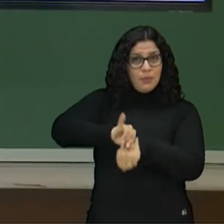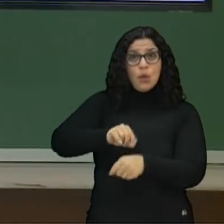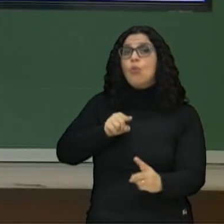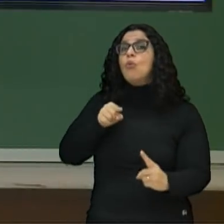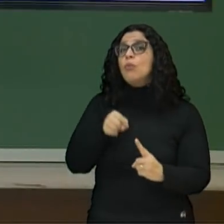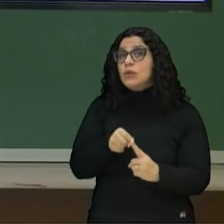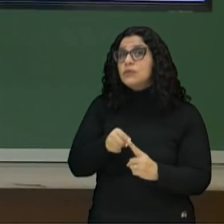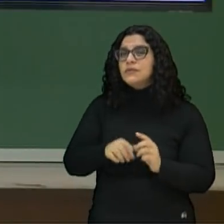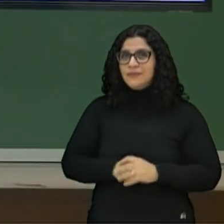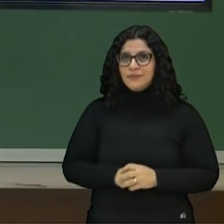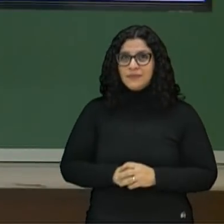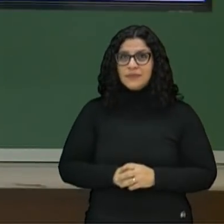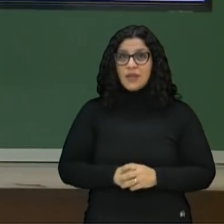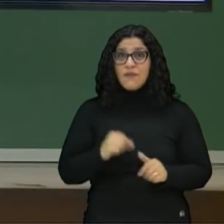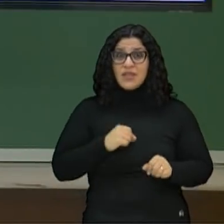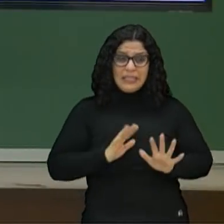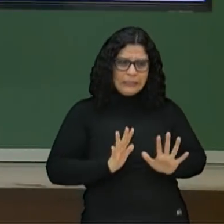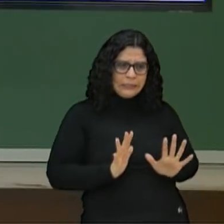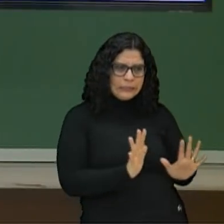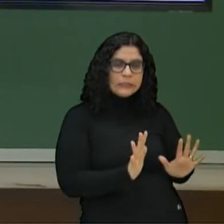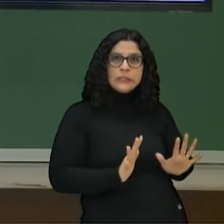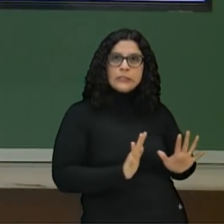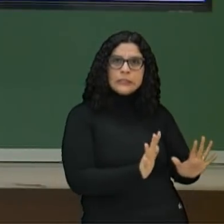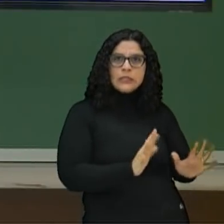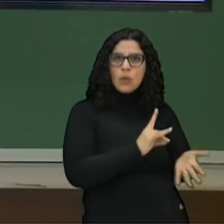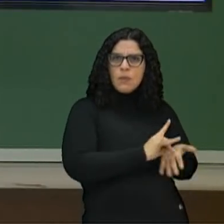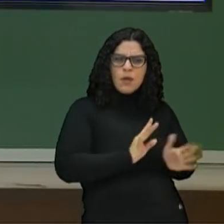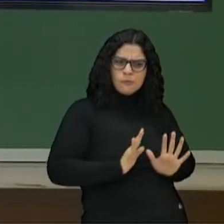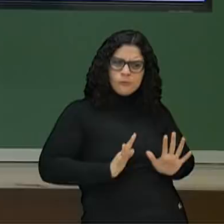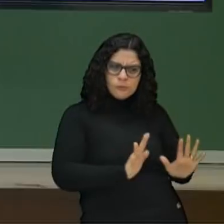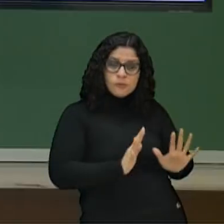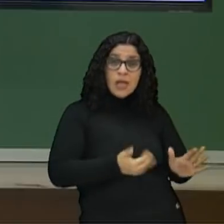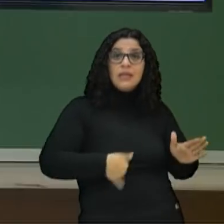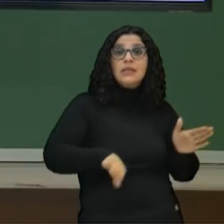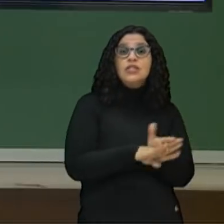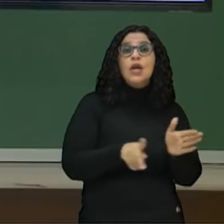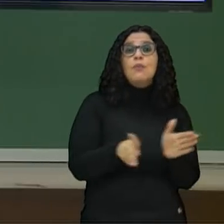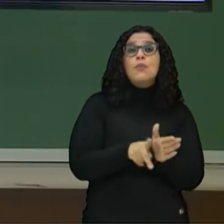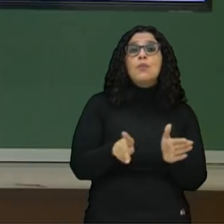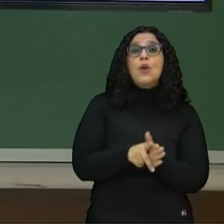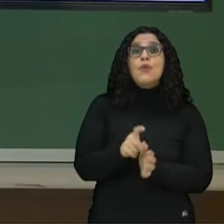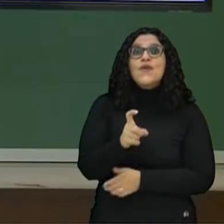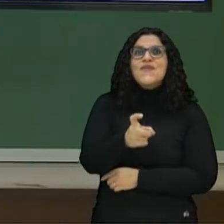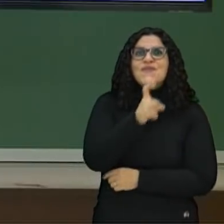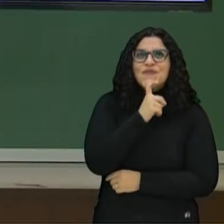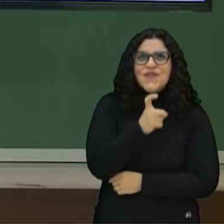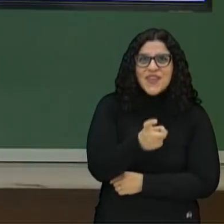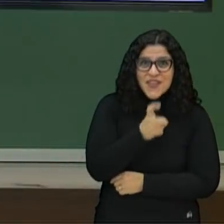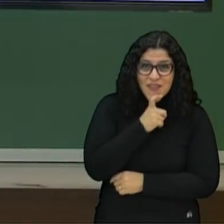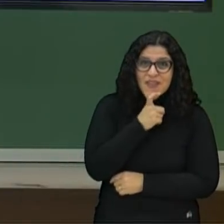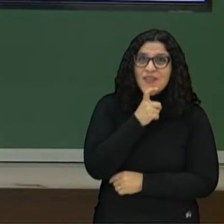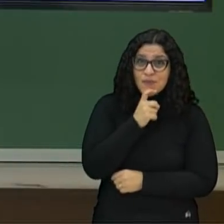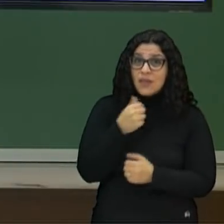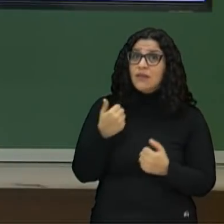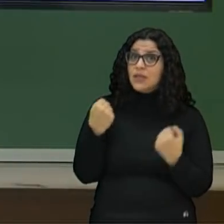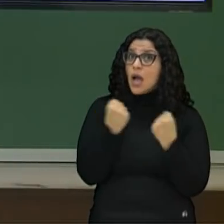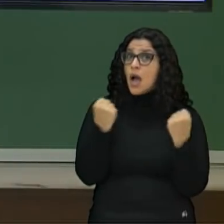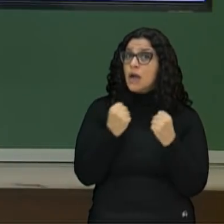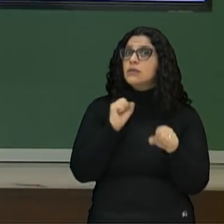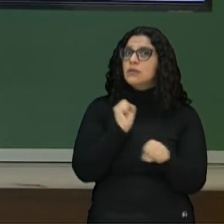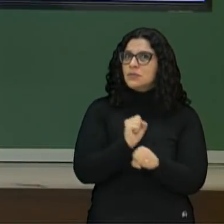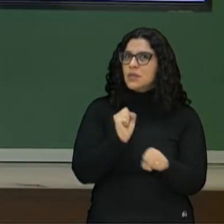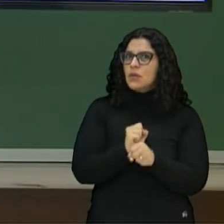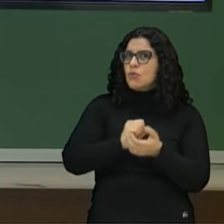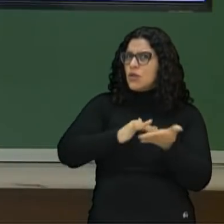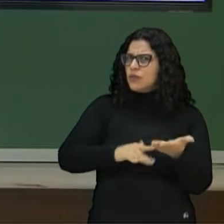Objetivo: segurar o máximo possível o adversário até a chegada do inverno. Tarefa para